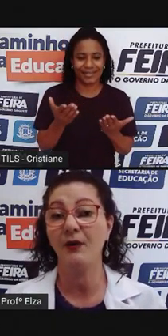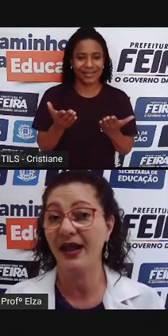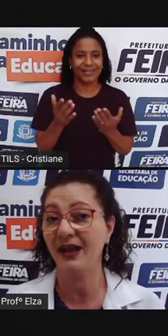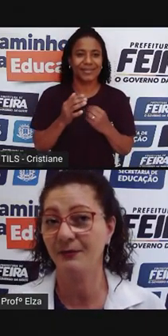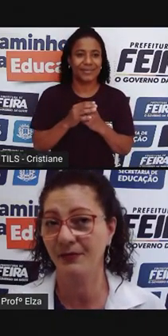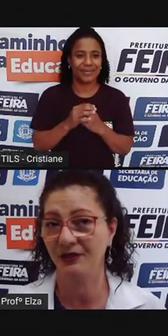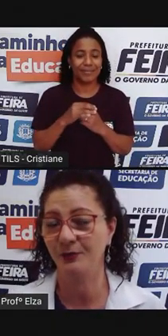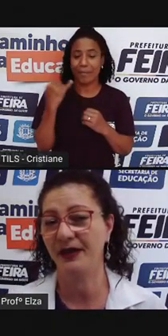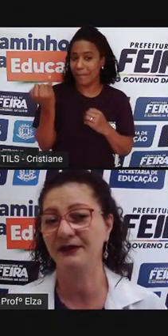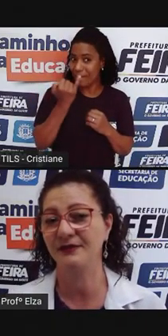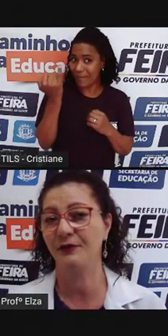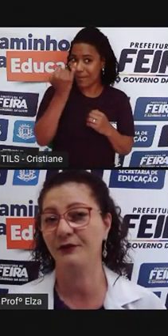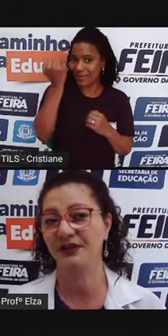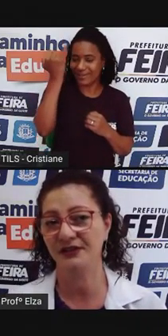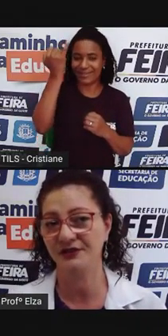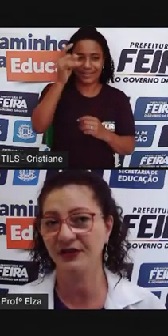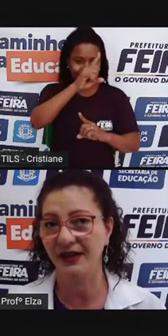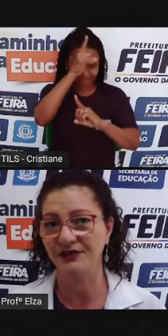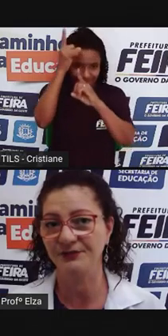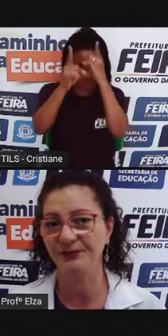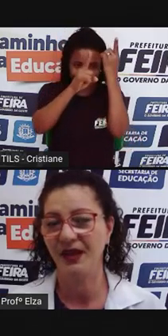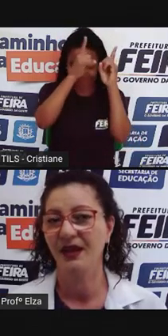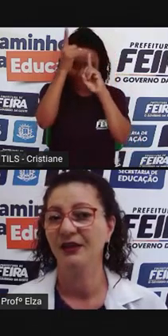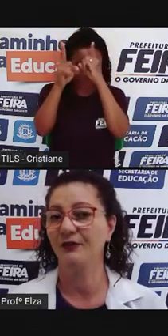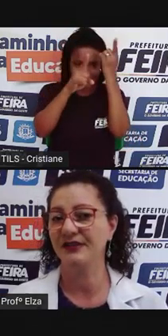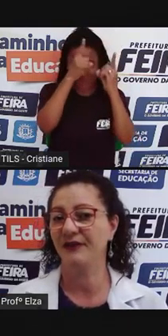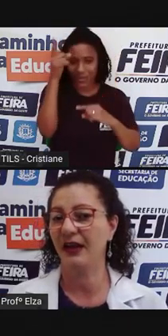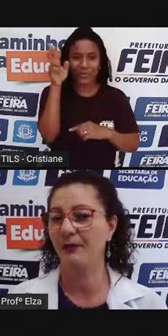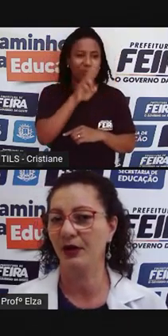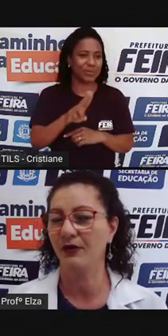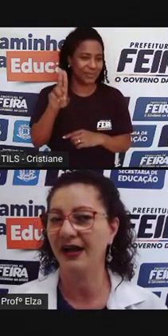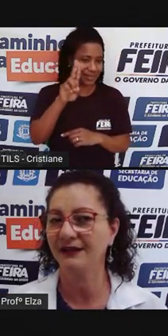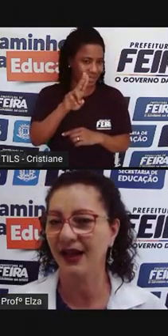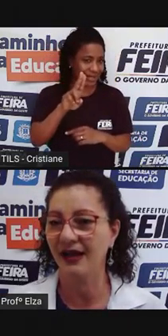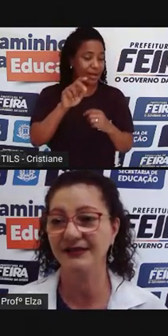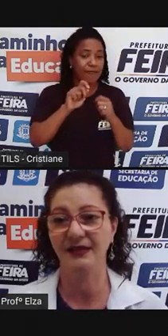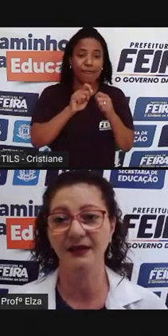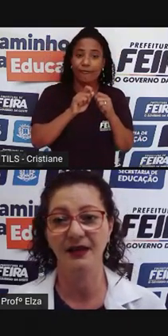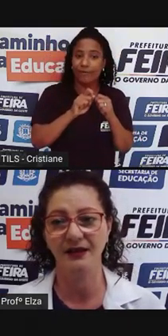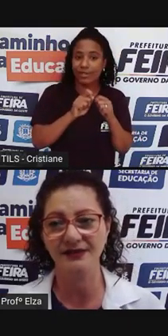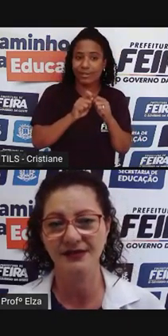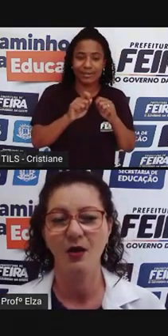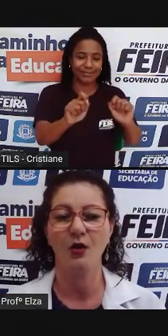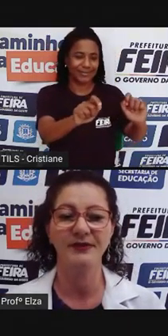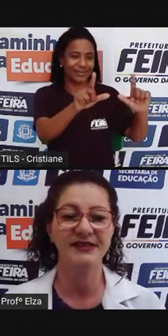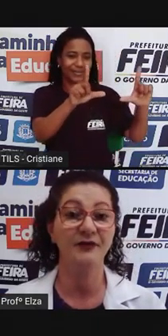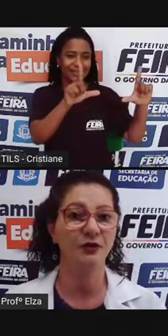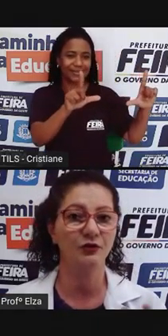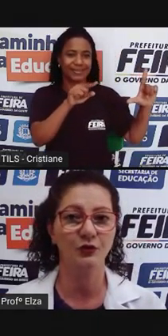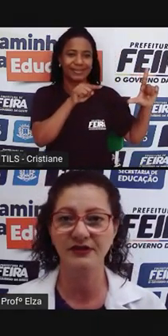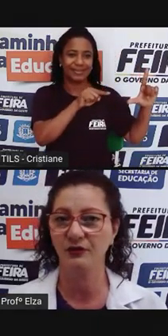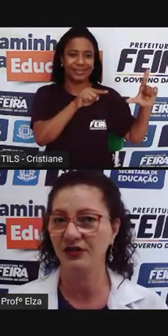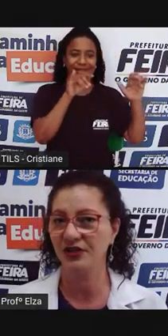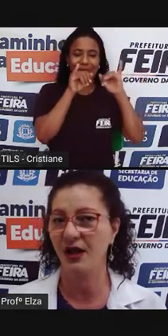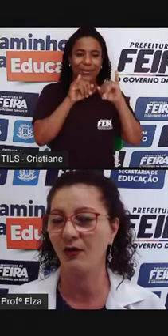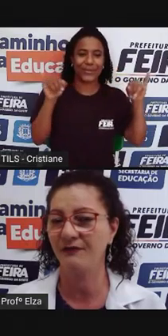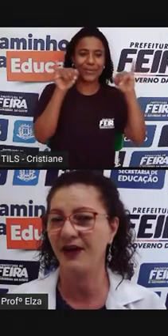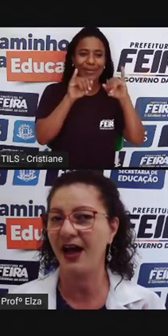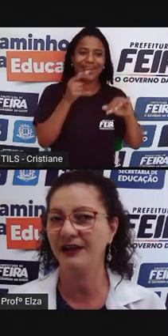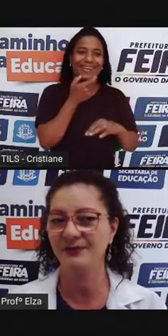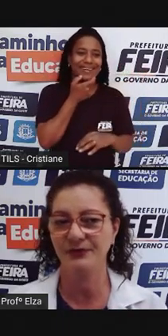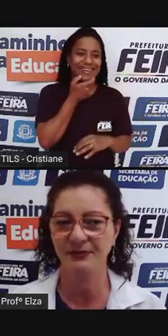principal elemento para desenvolver esta atividade. Então você vai elaborar um cartaz em inglês. Observe que eu trouxe durante a